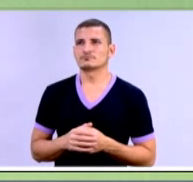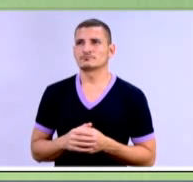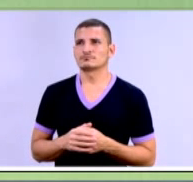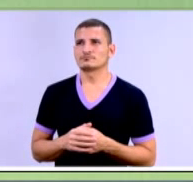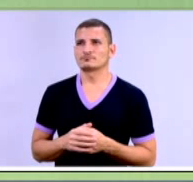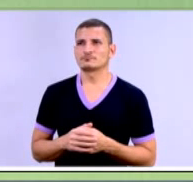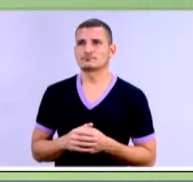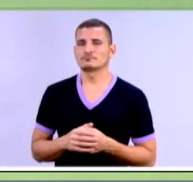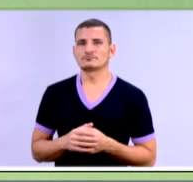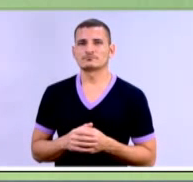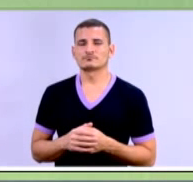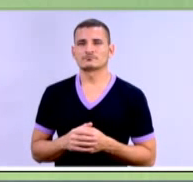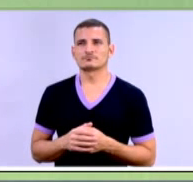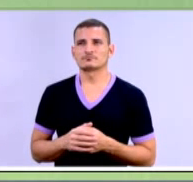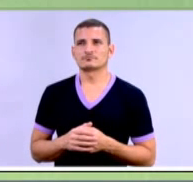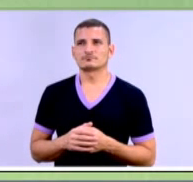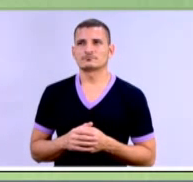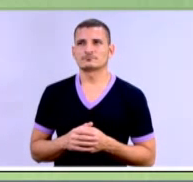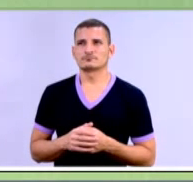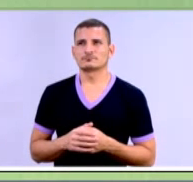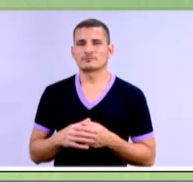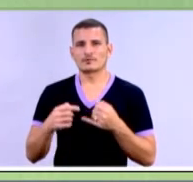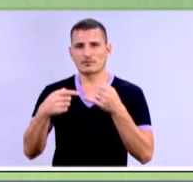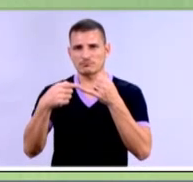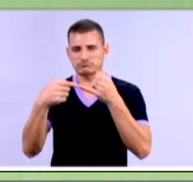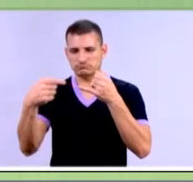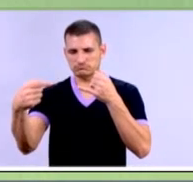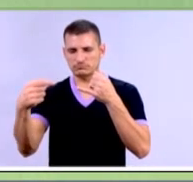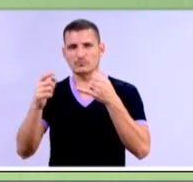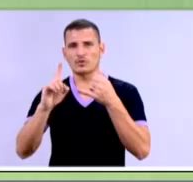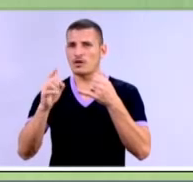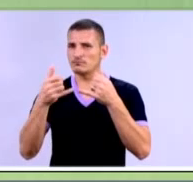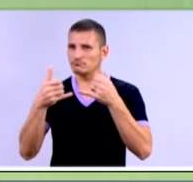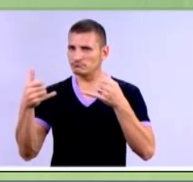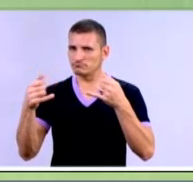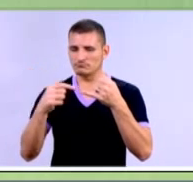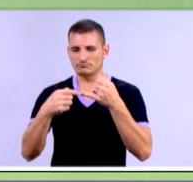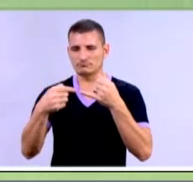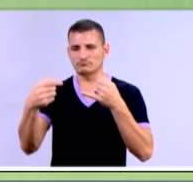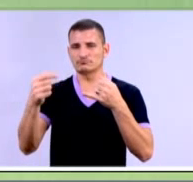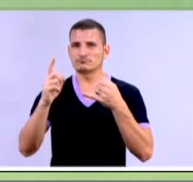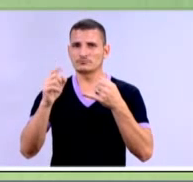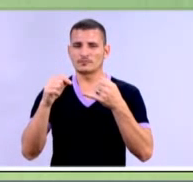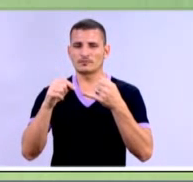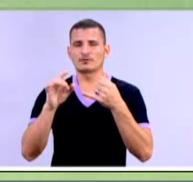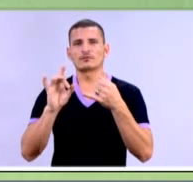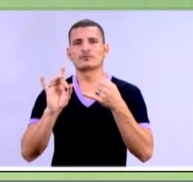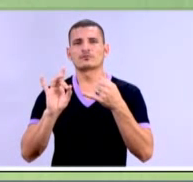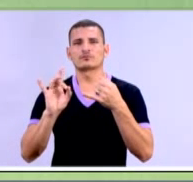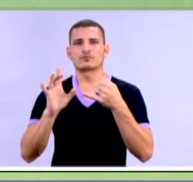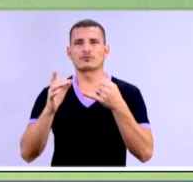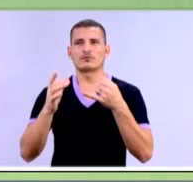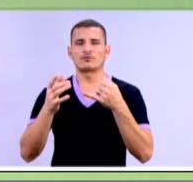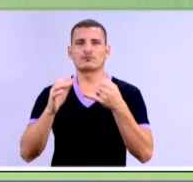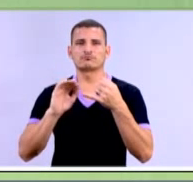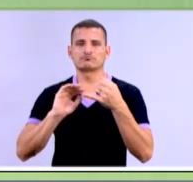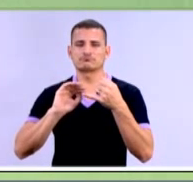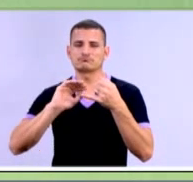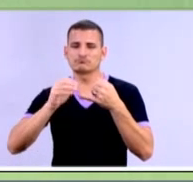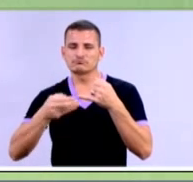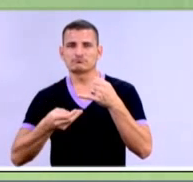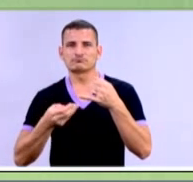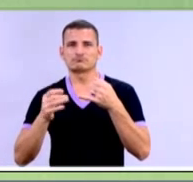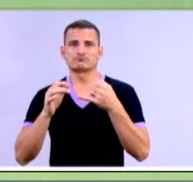Esse detalhe aqui que vocês estão vendo não é um fio, ok? É uma malha, né, de sustentação do cabo para proteção dela,